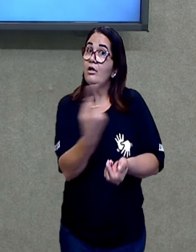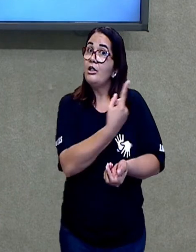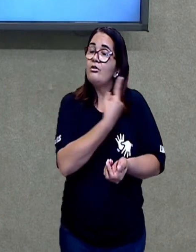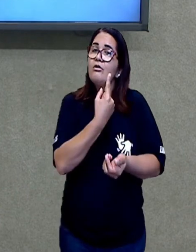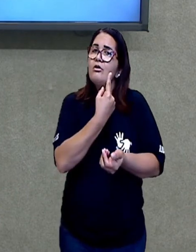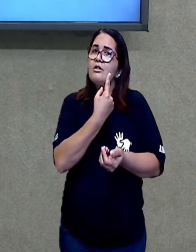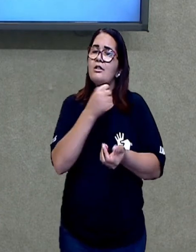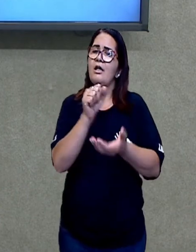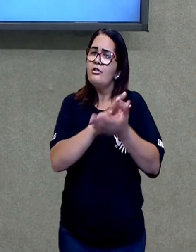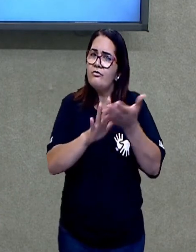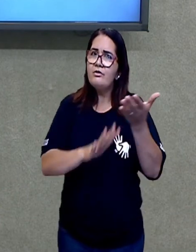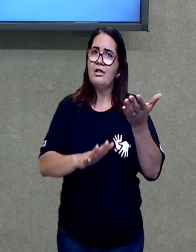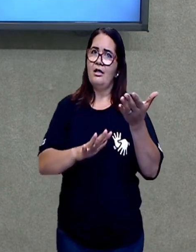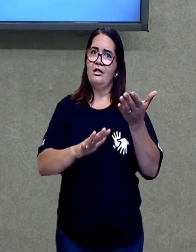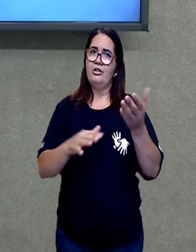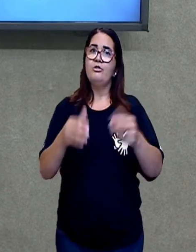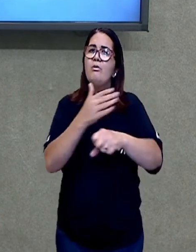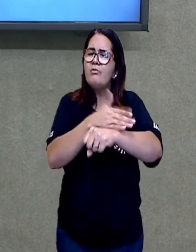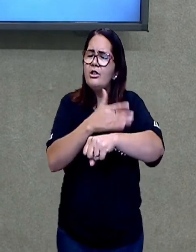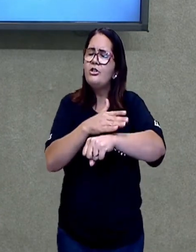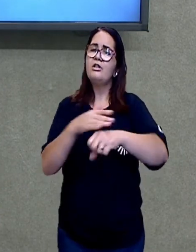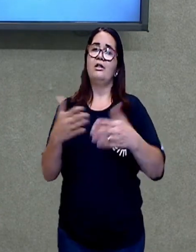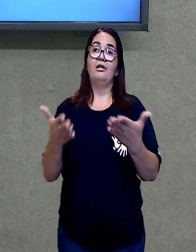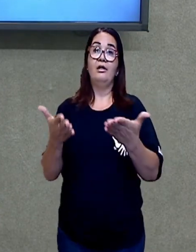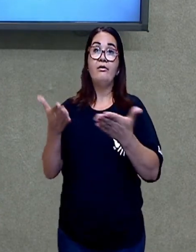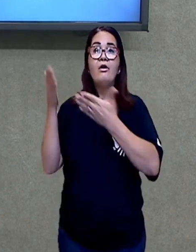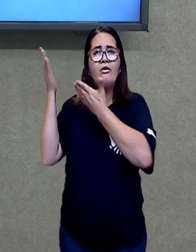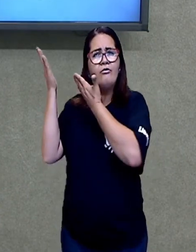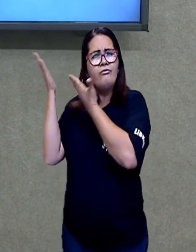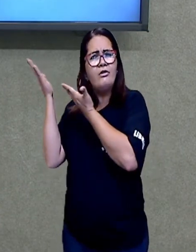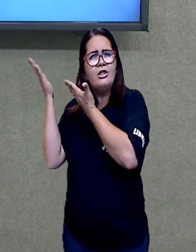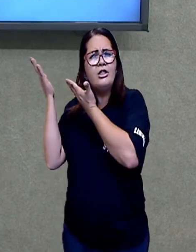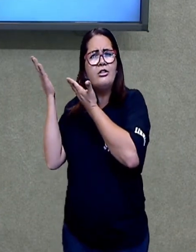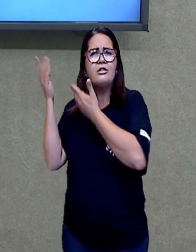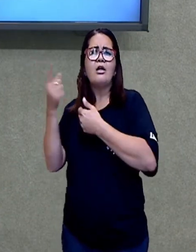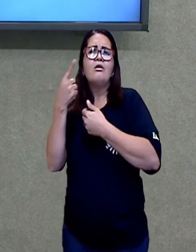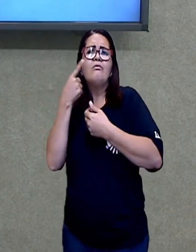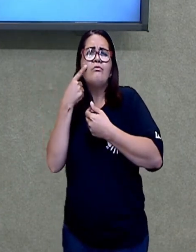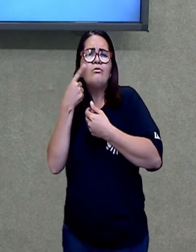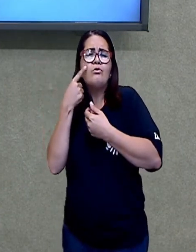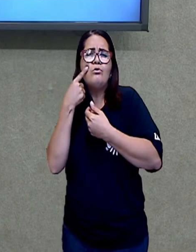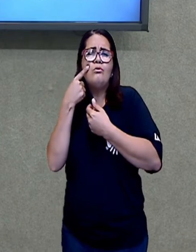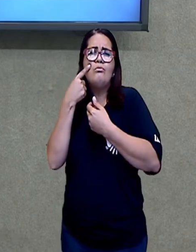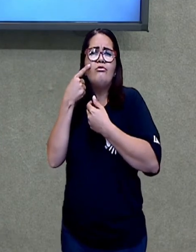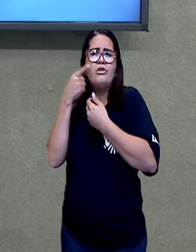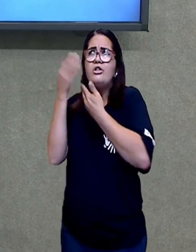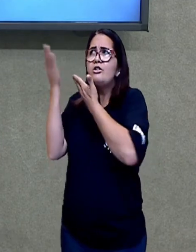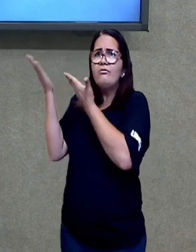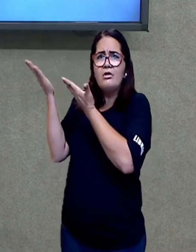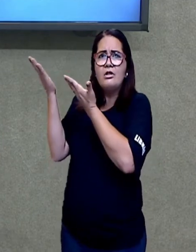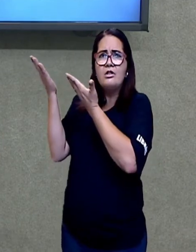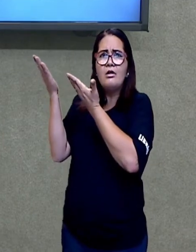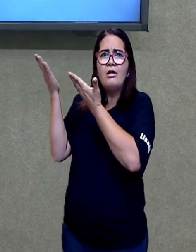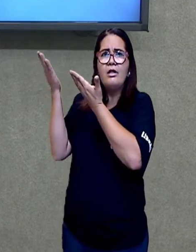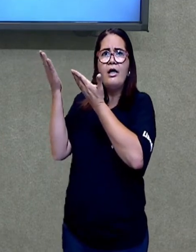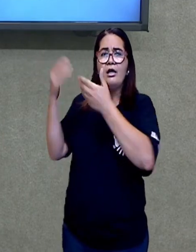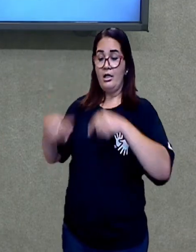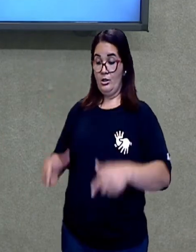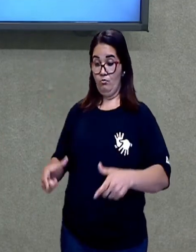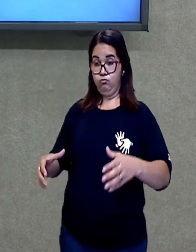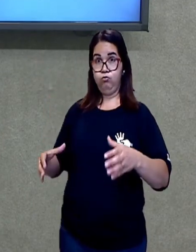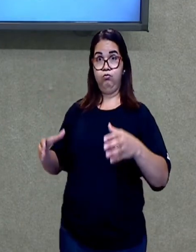e treinar essa questão da conversão. Vamos analisar essa primeira situação, nessa situação